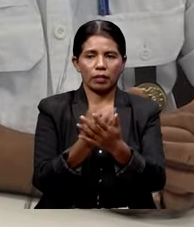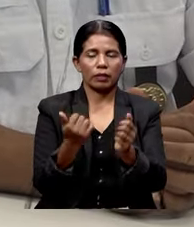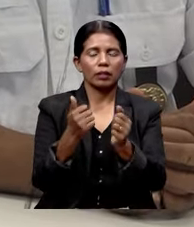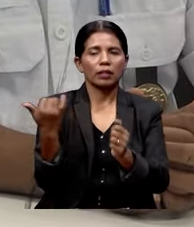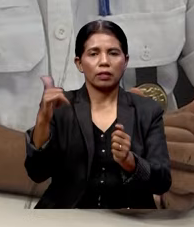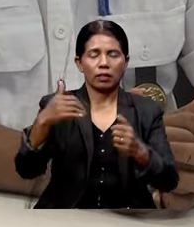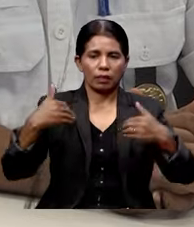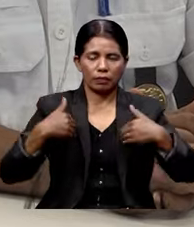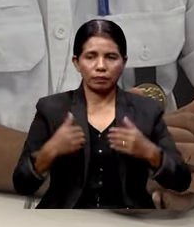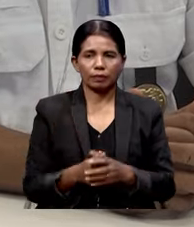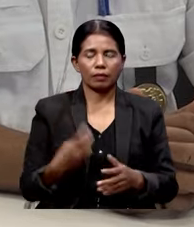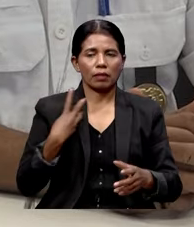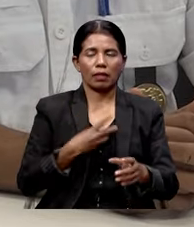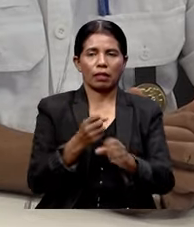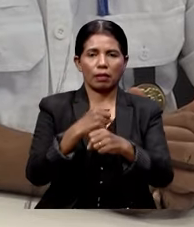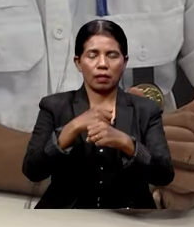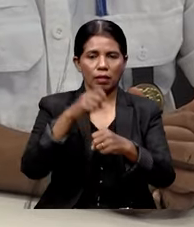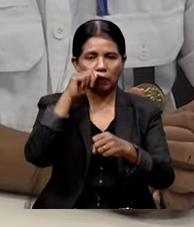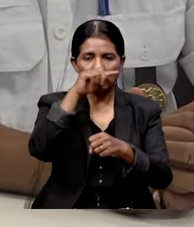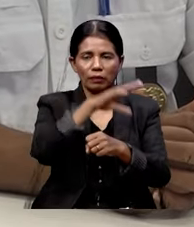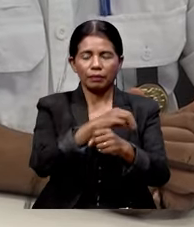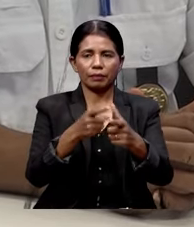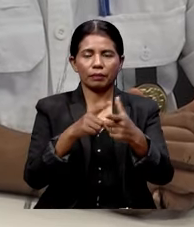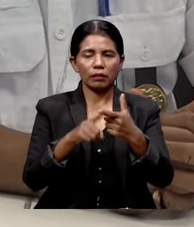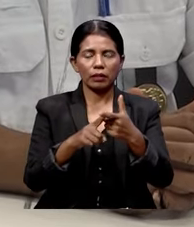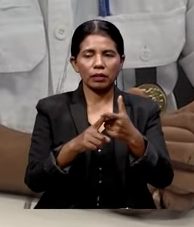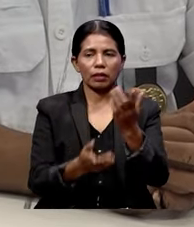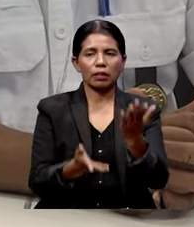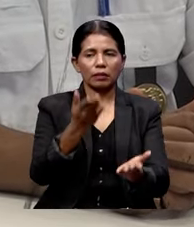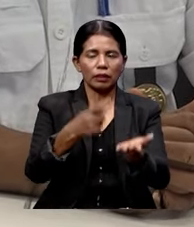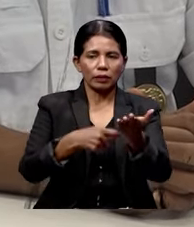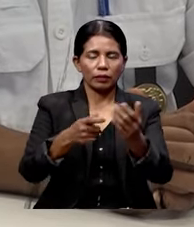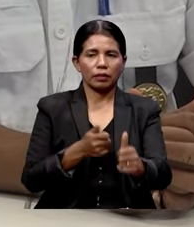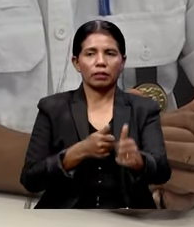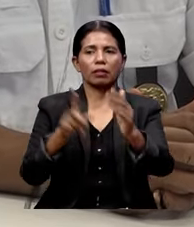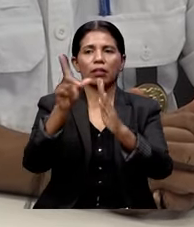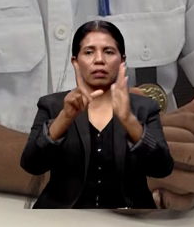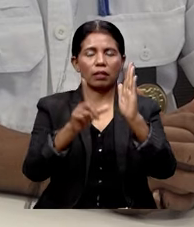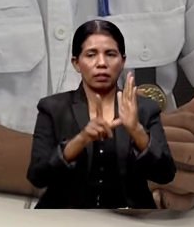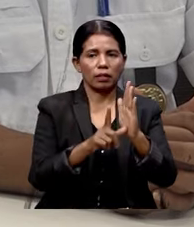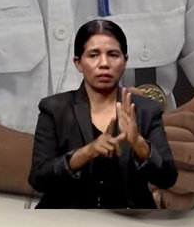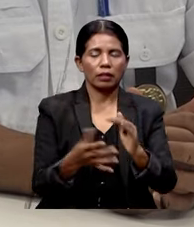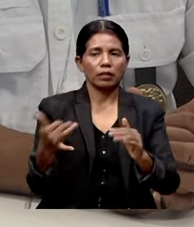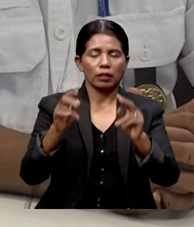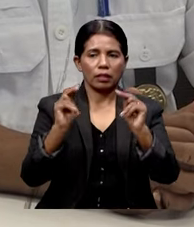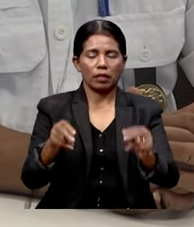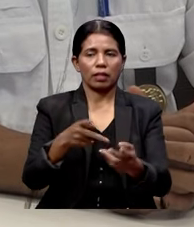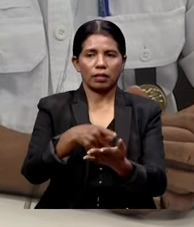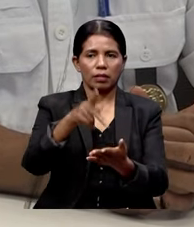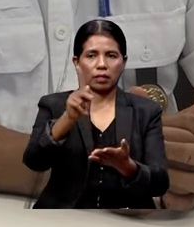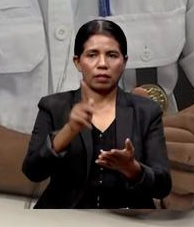i ha portanto a mi halo calculo ida técnica per lei e a tira tem que ser o